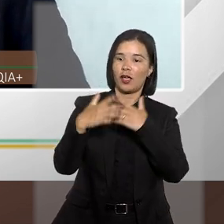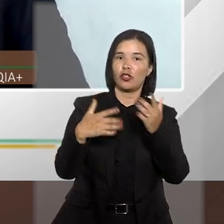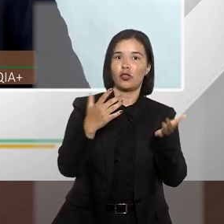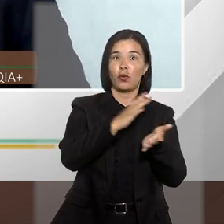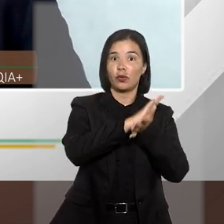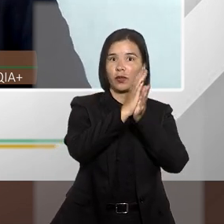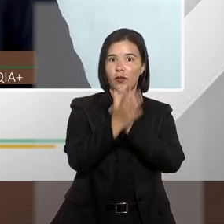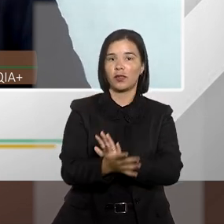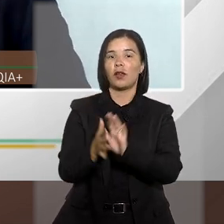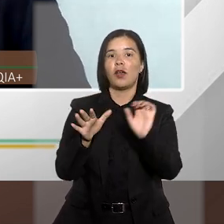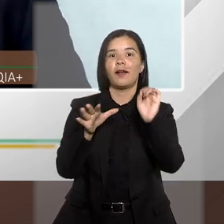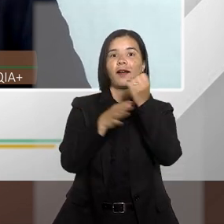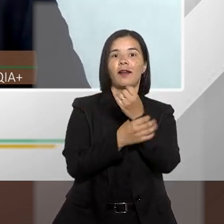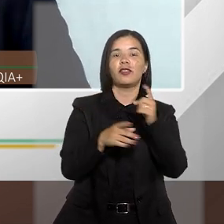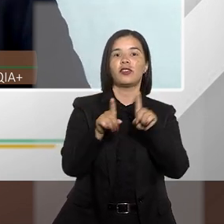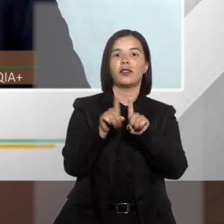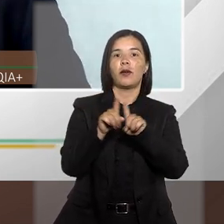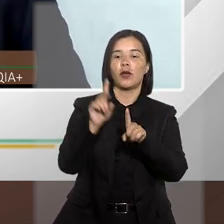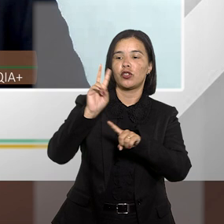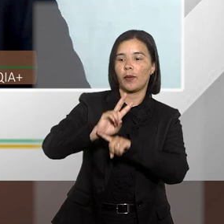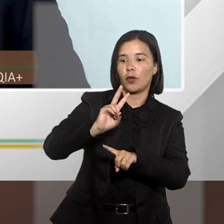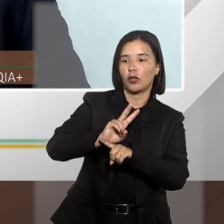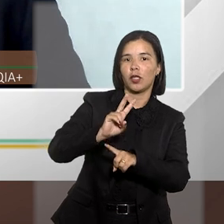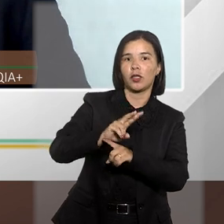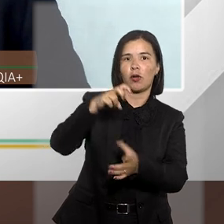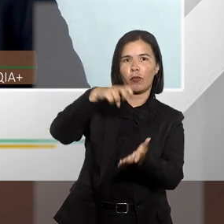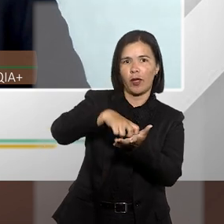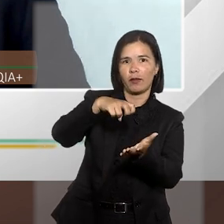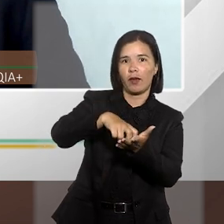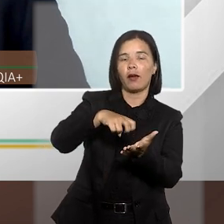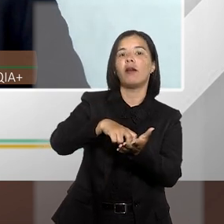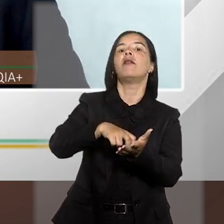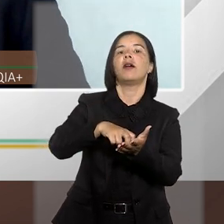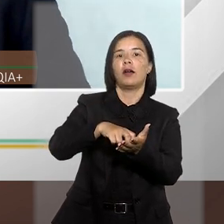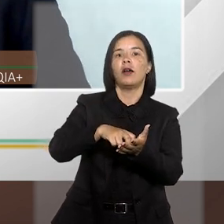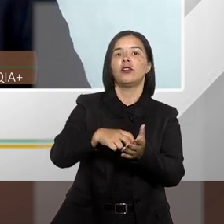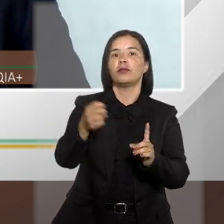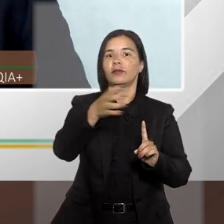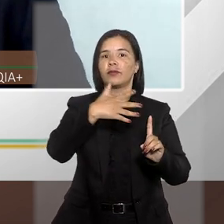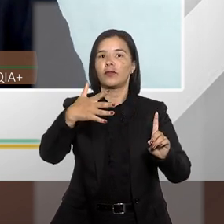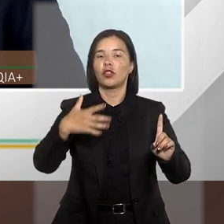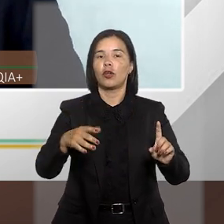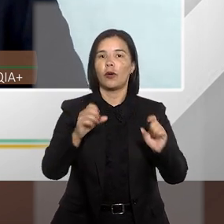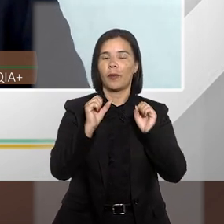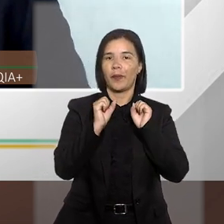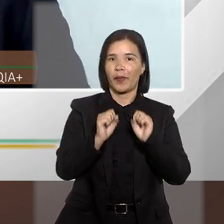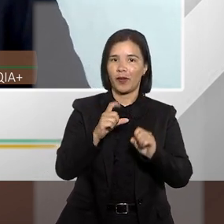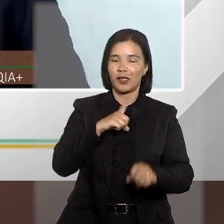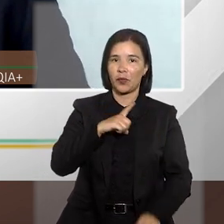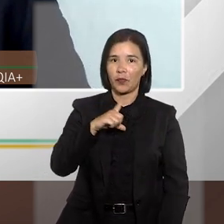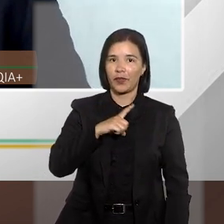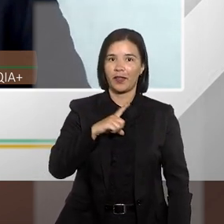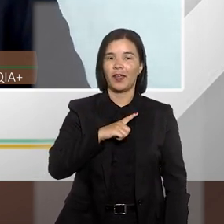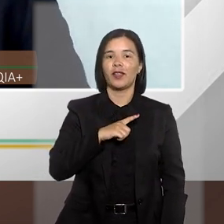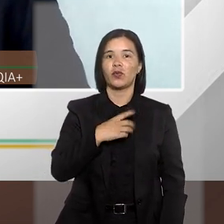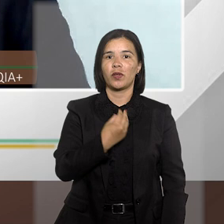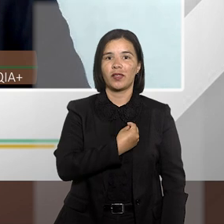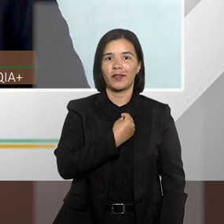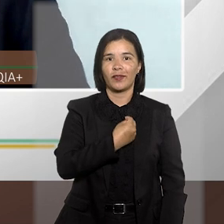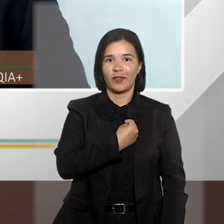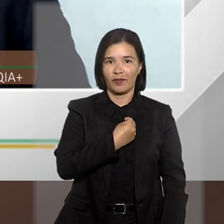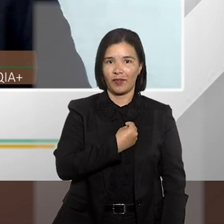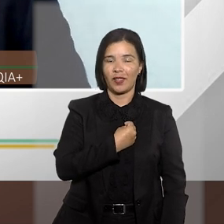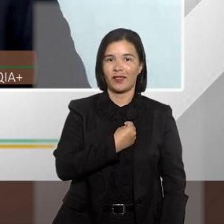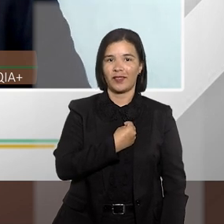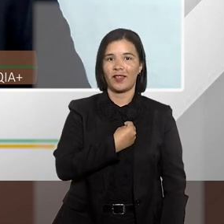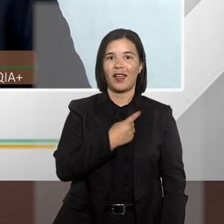de garantir essa proteção penal para as pessoas LGBTQIA+, para que elas possam ter suas vivências, né, o seu direito